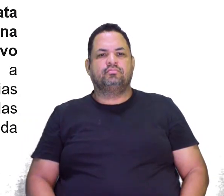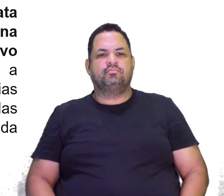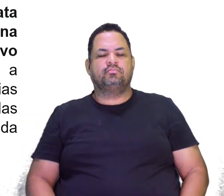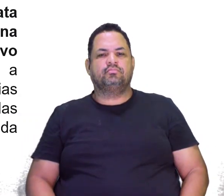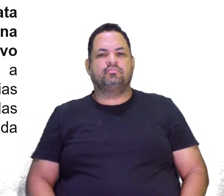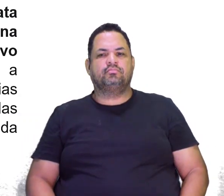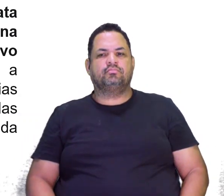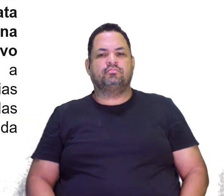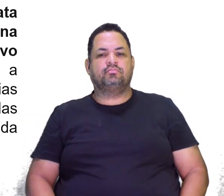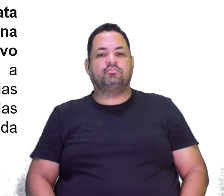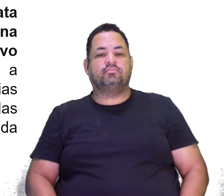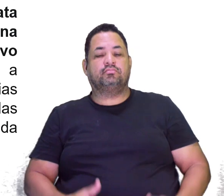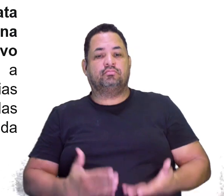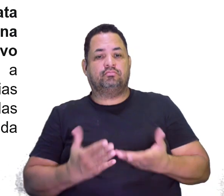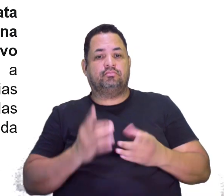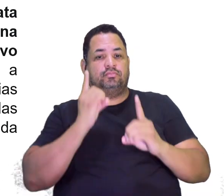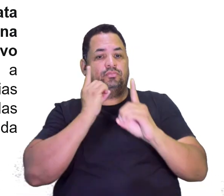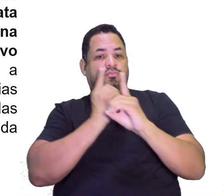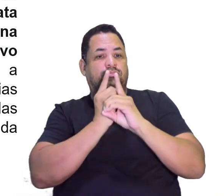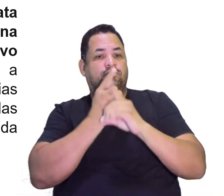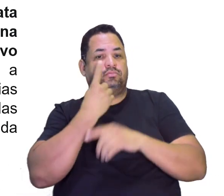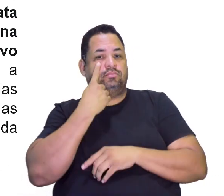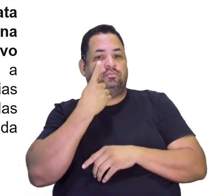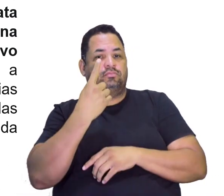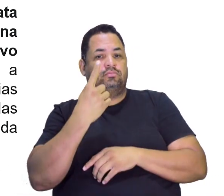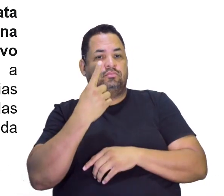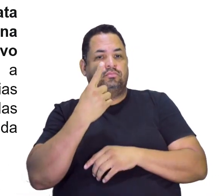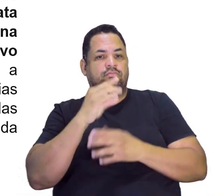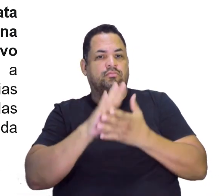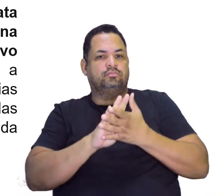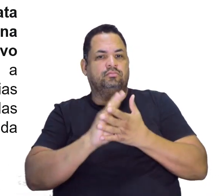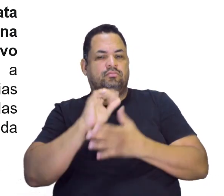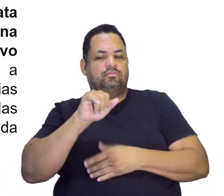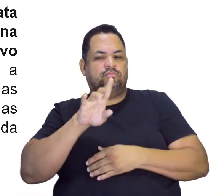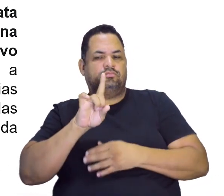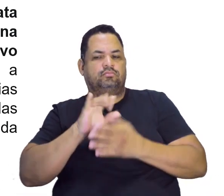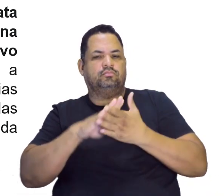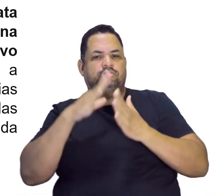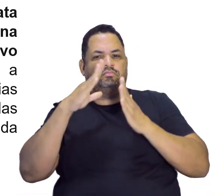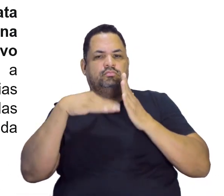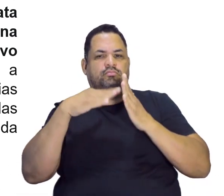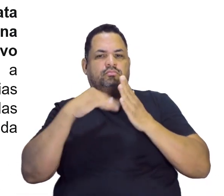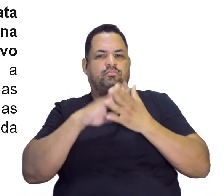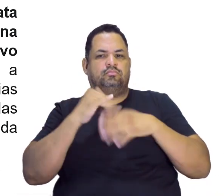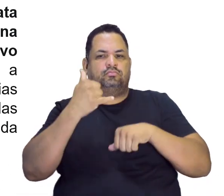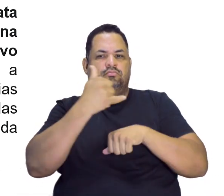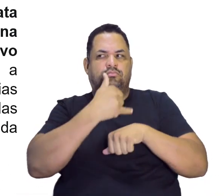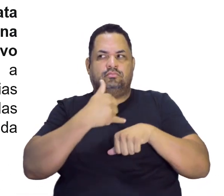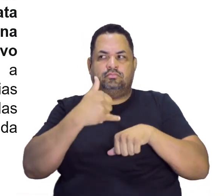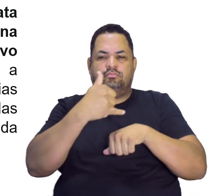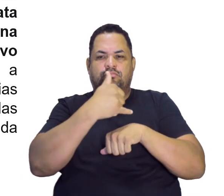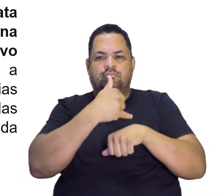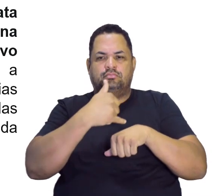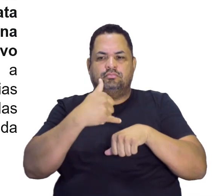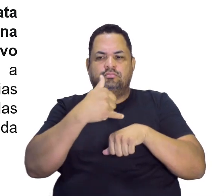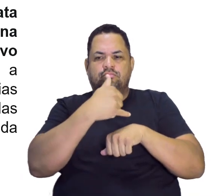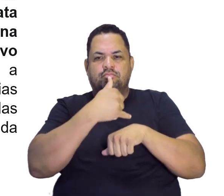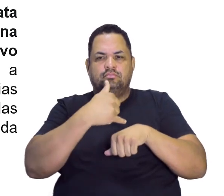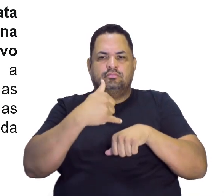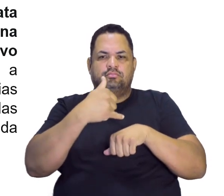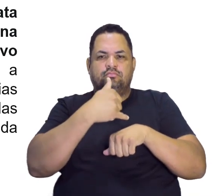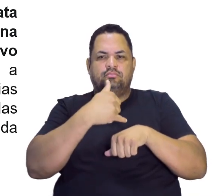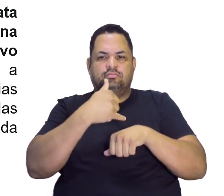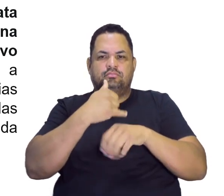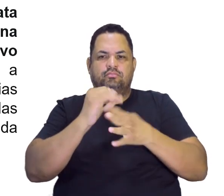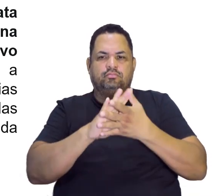cara e nós estamos vendo aqui que abapuru é uma pintura a